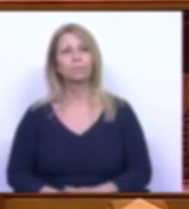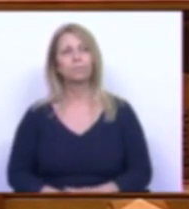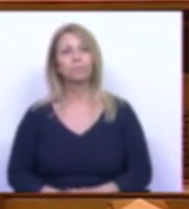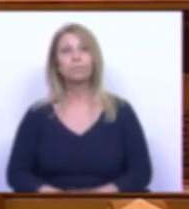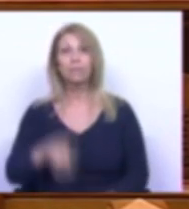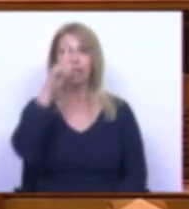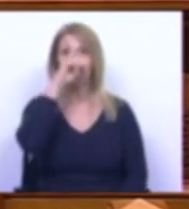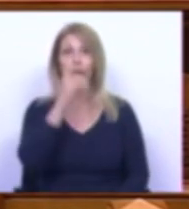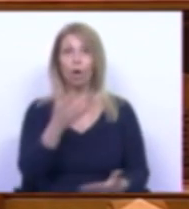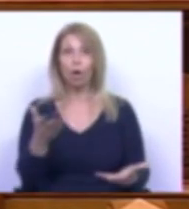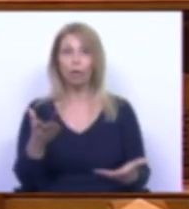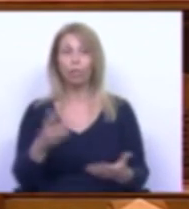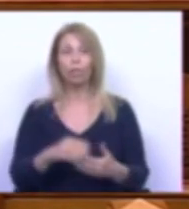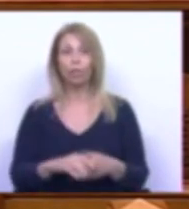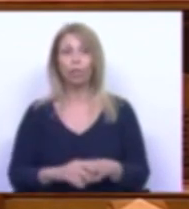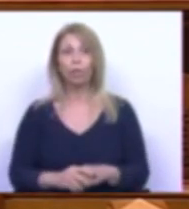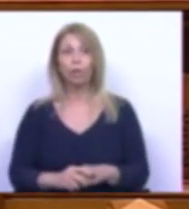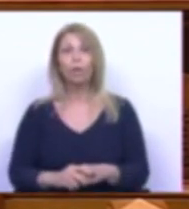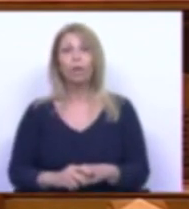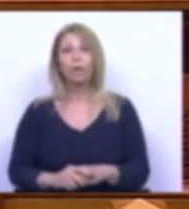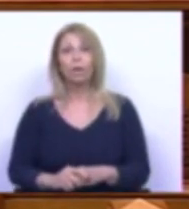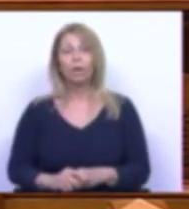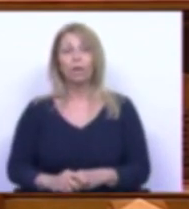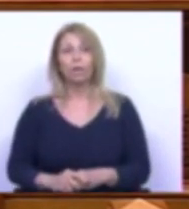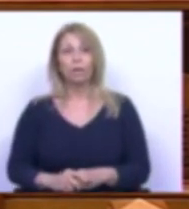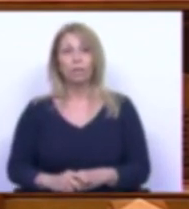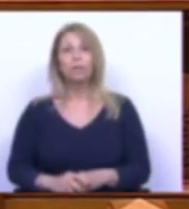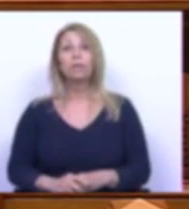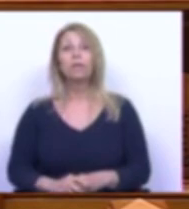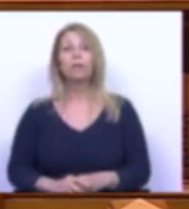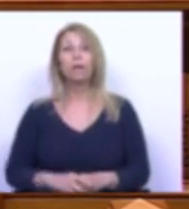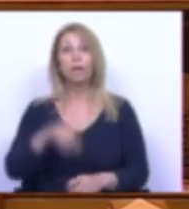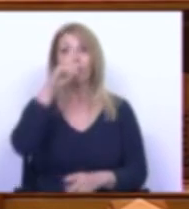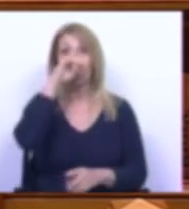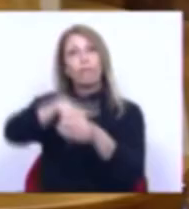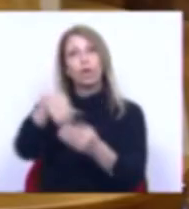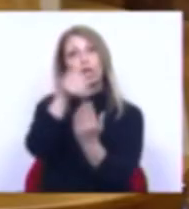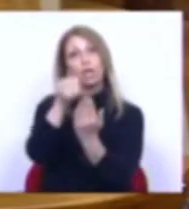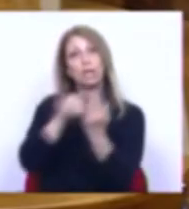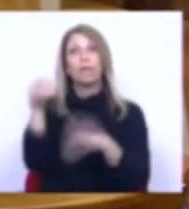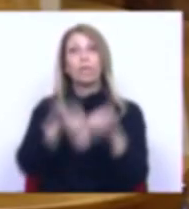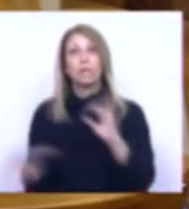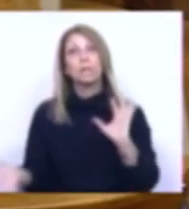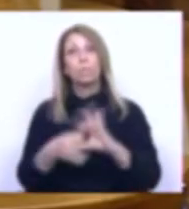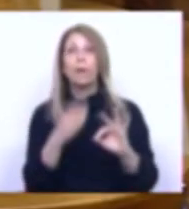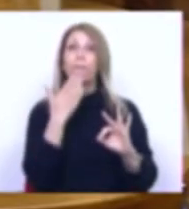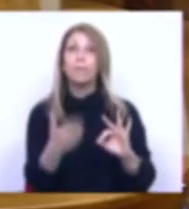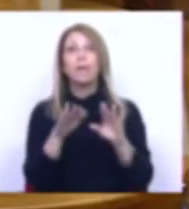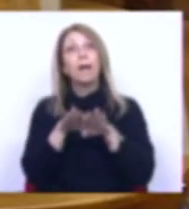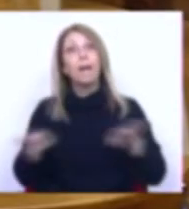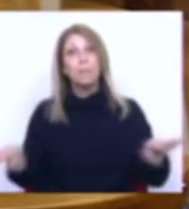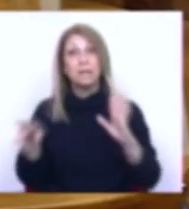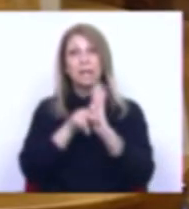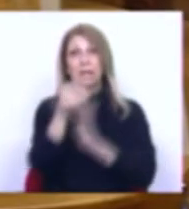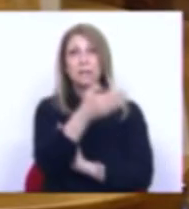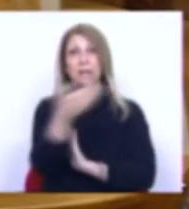as 15 horas, a sessão plenária arranca com um período de declarações políticas, seguindo-se o debate de propostas do Chega para criar duas